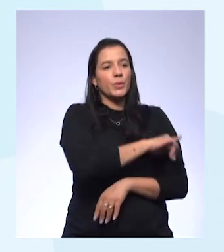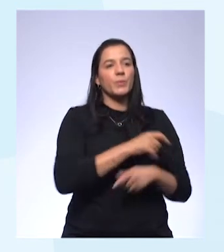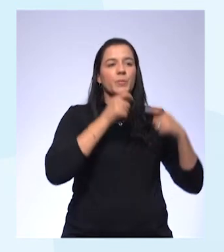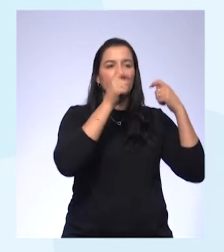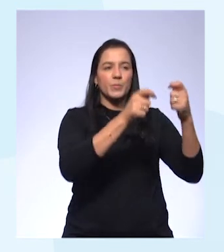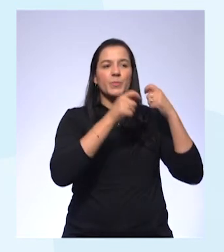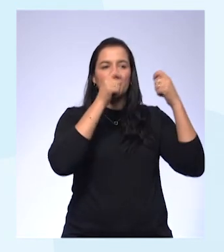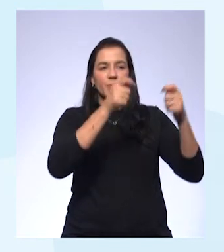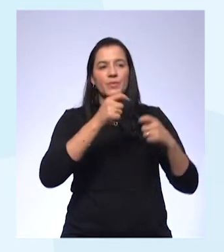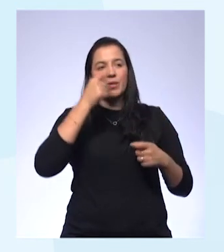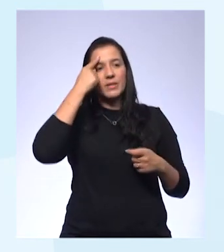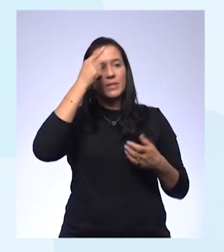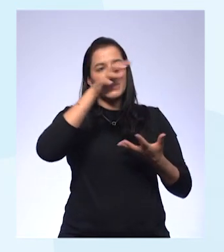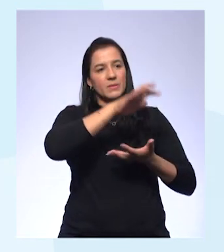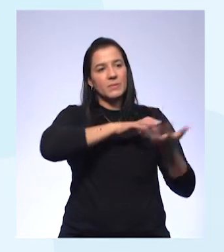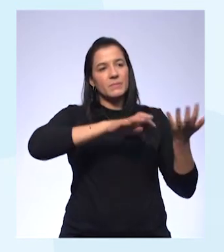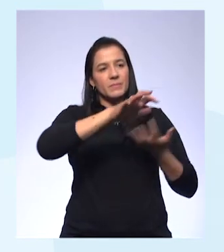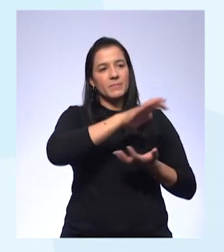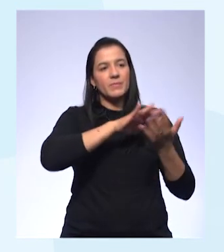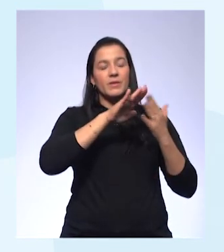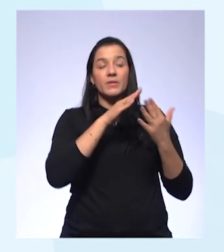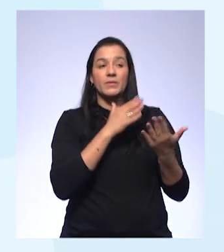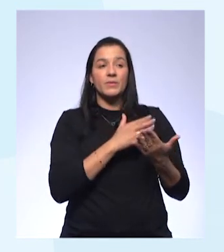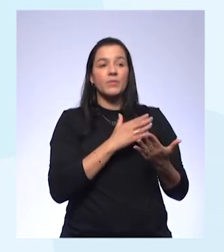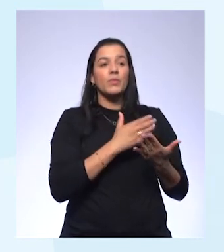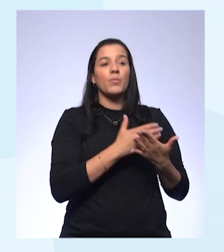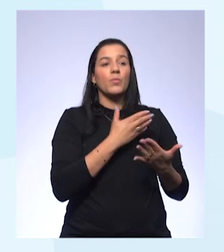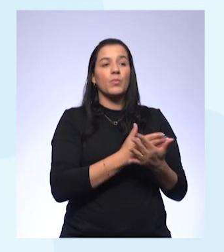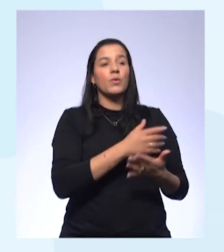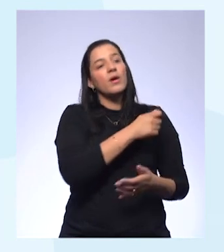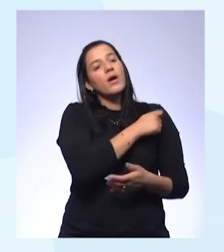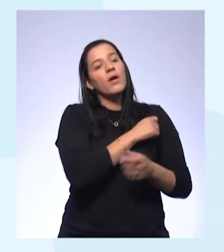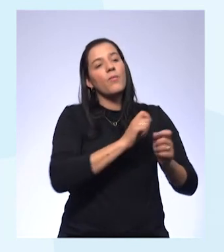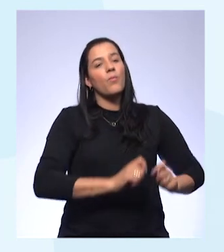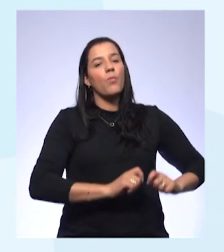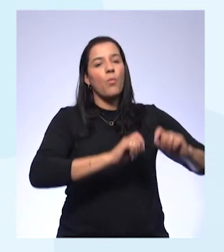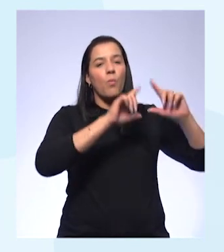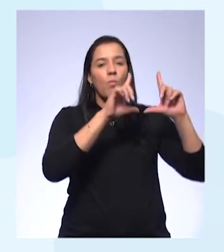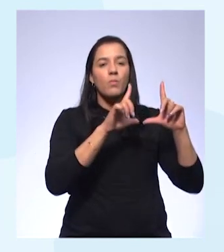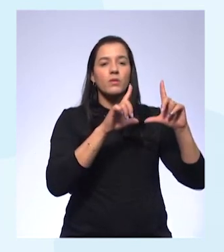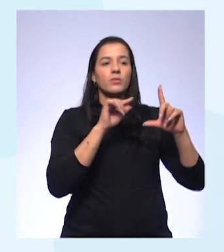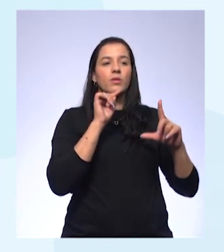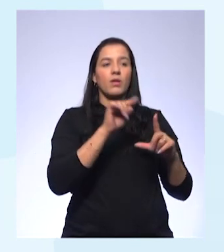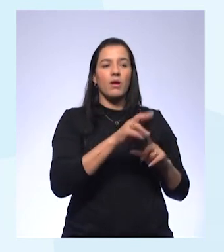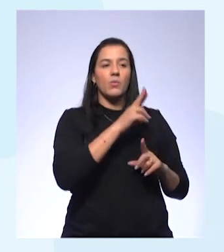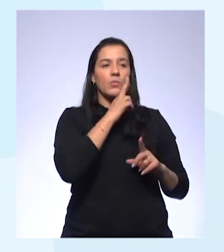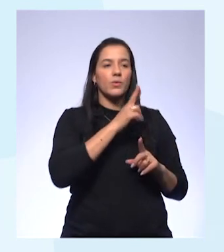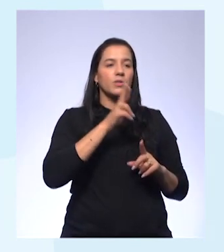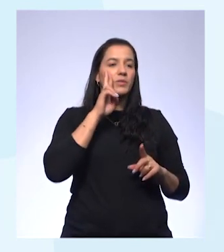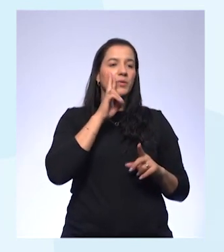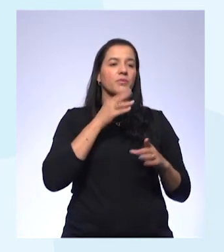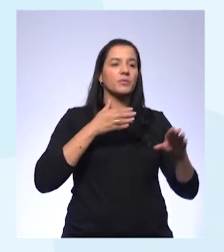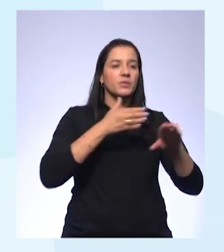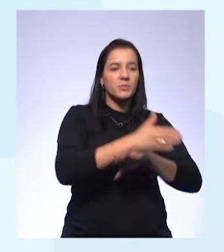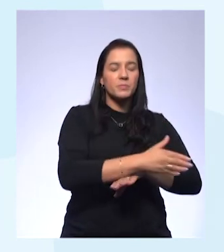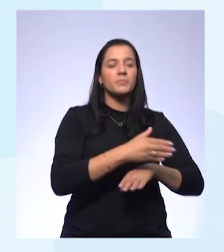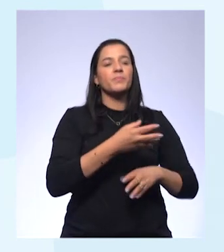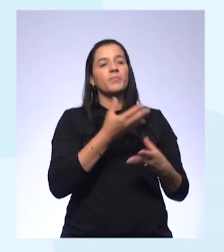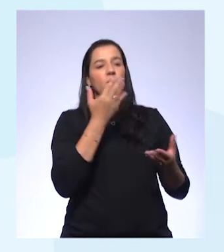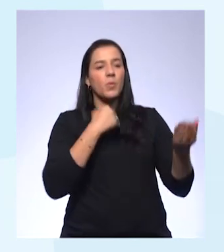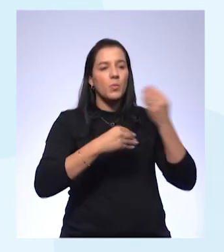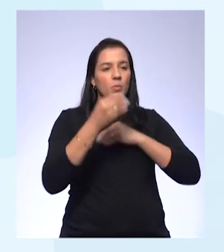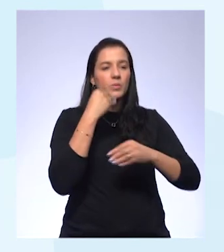Inclusive, essa manifestação estudantil era contra o aumento de preços em um restaurante, uma cantina, que era frequentada